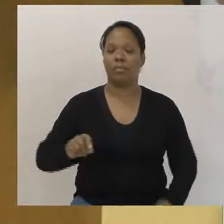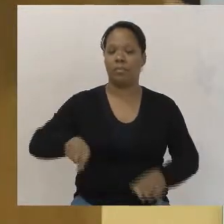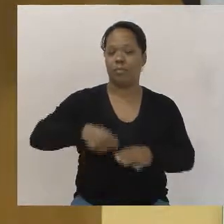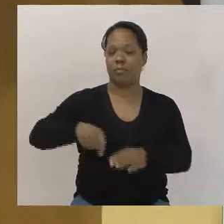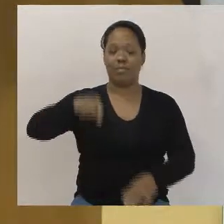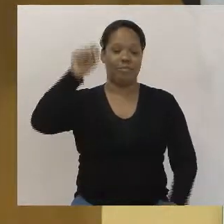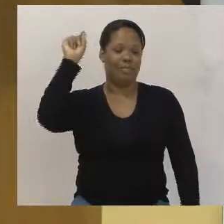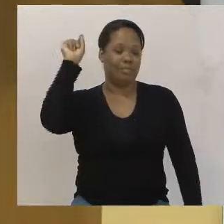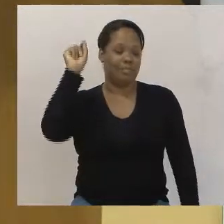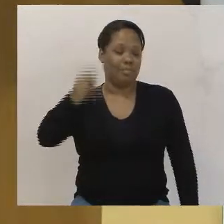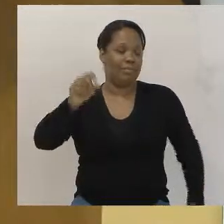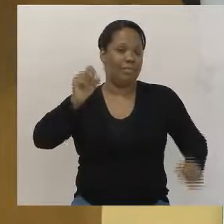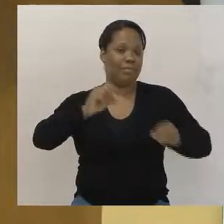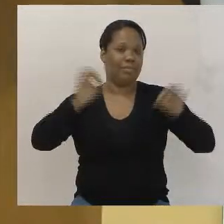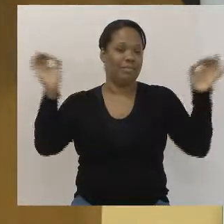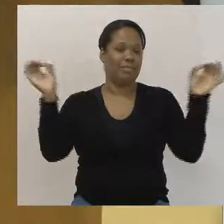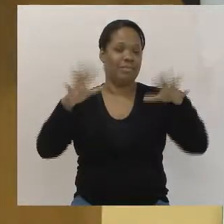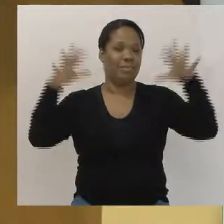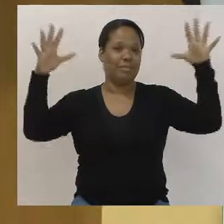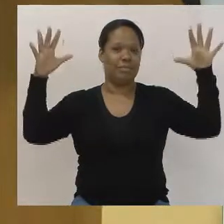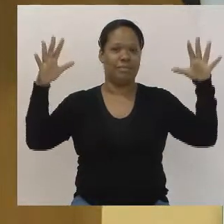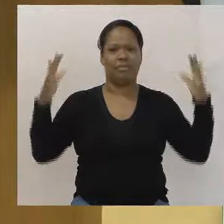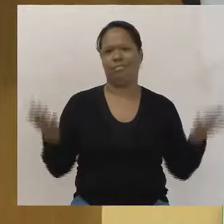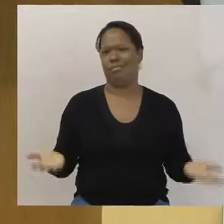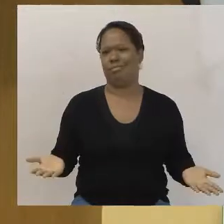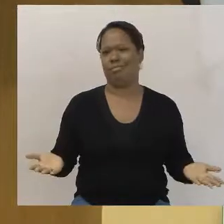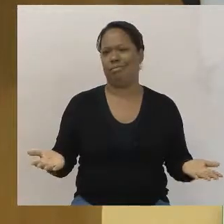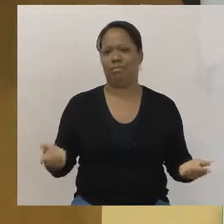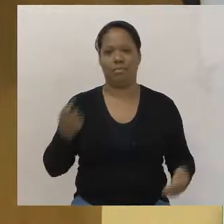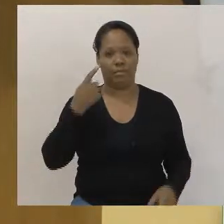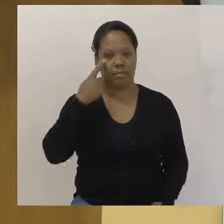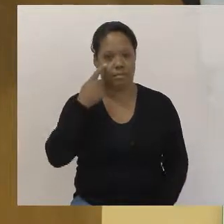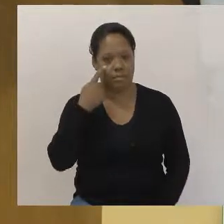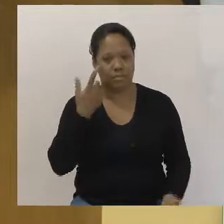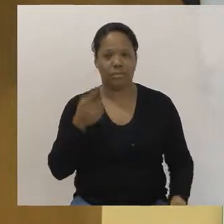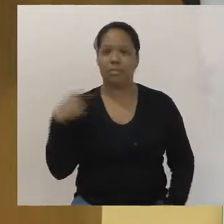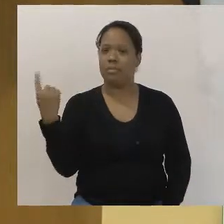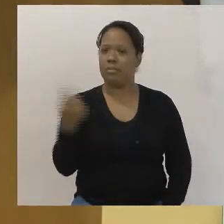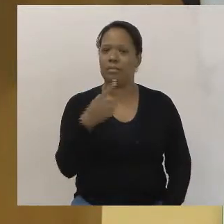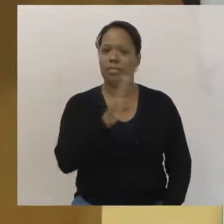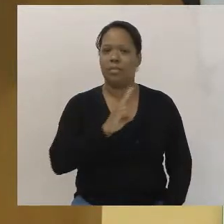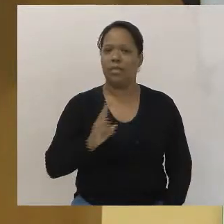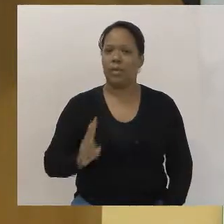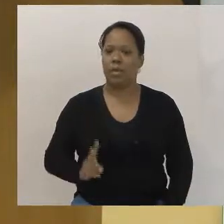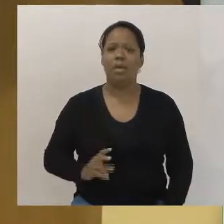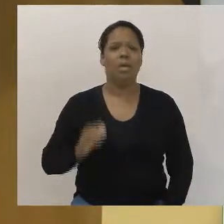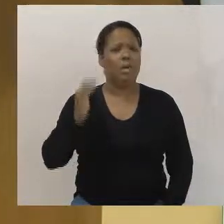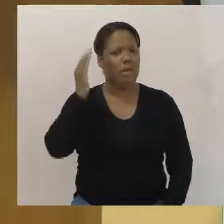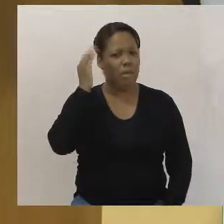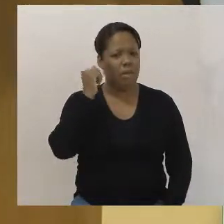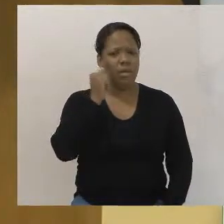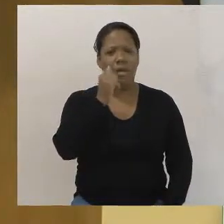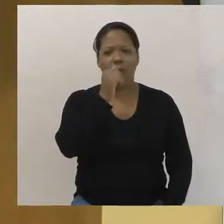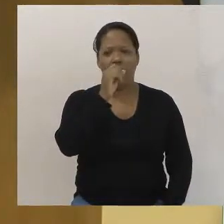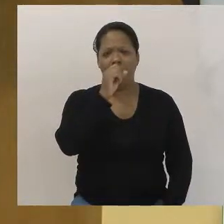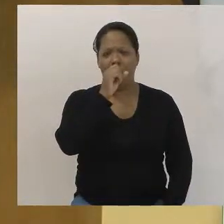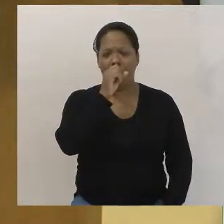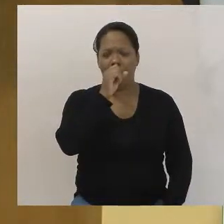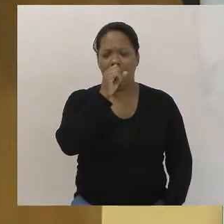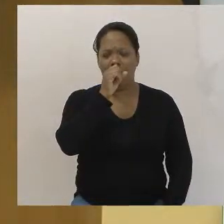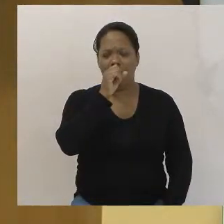teria que ter porque nós aqui vereadores conhecemos a realidade do poder público